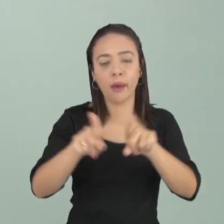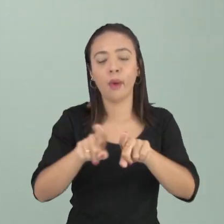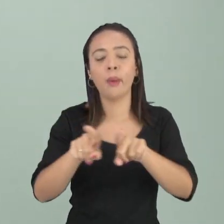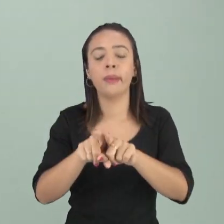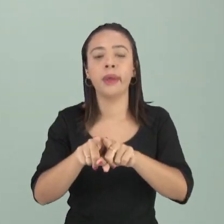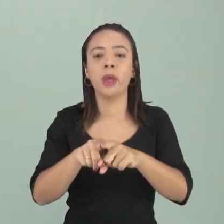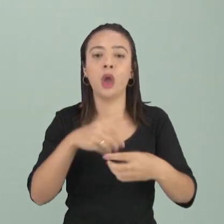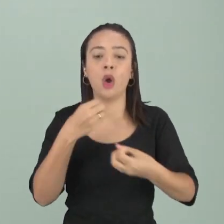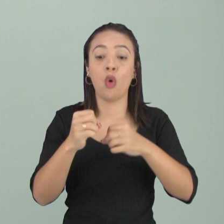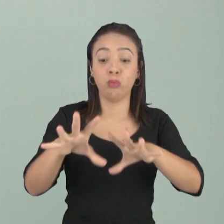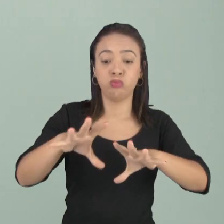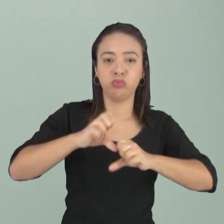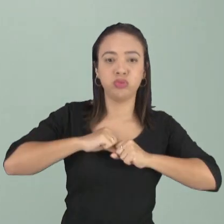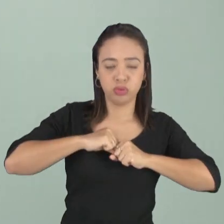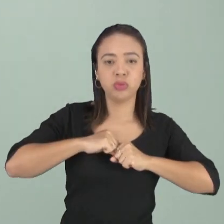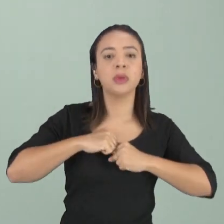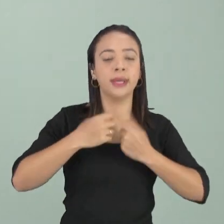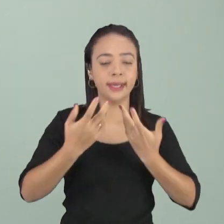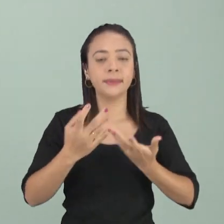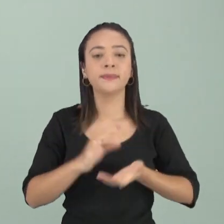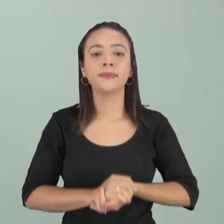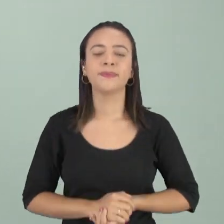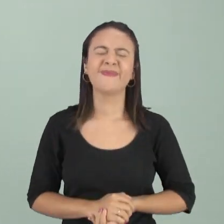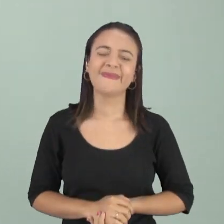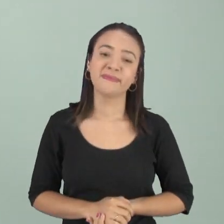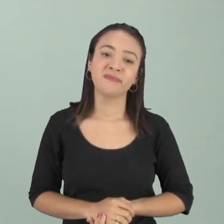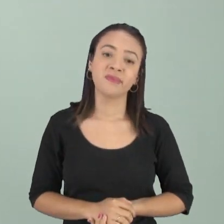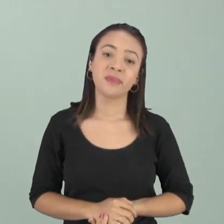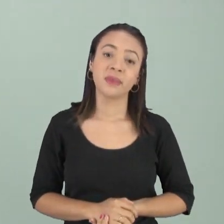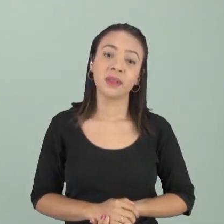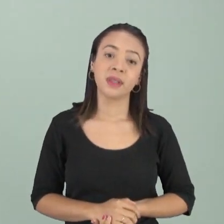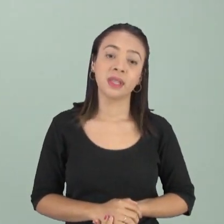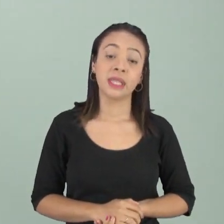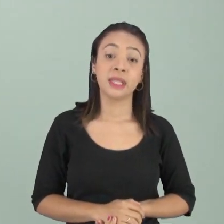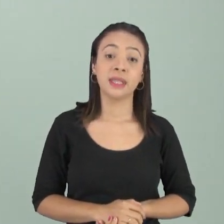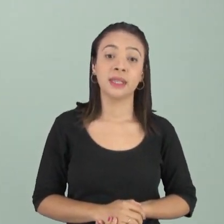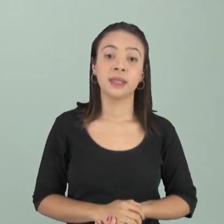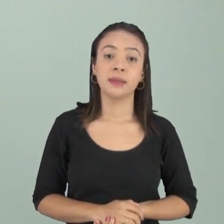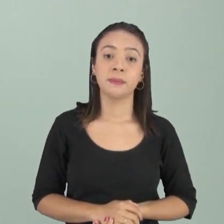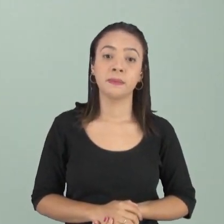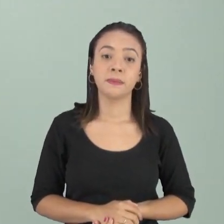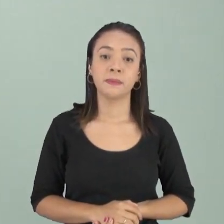contágio, quem é seu agente patógeno, tá? Patogênico.